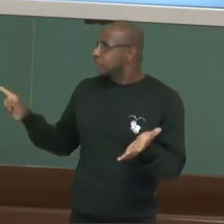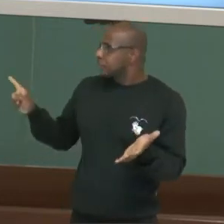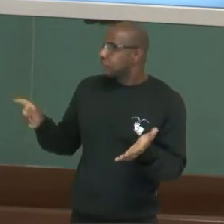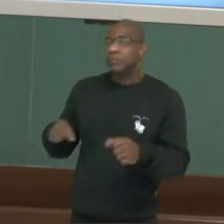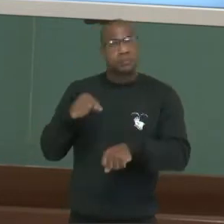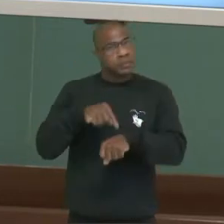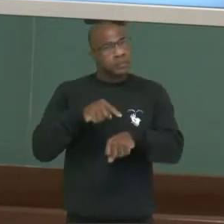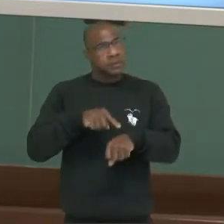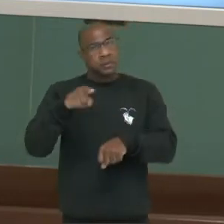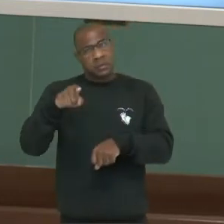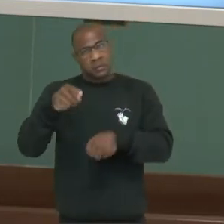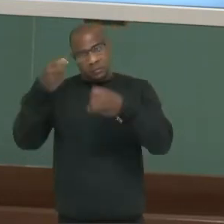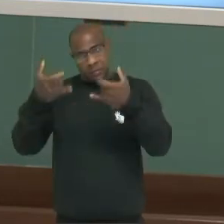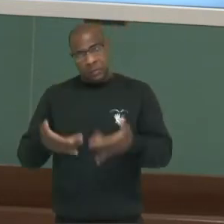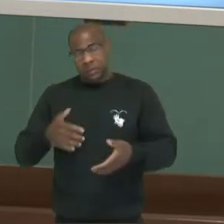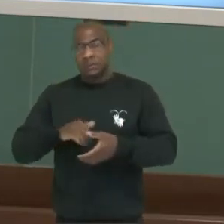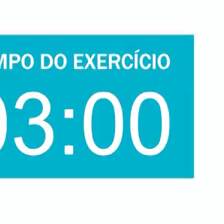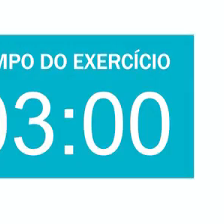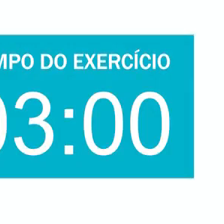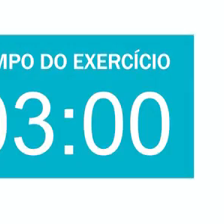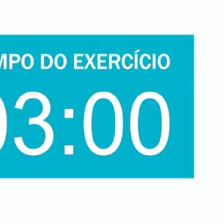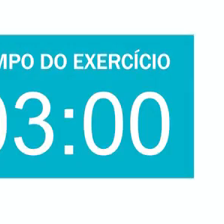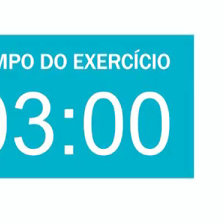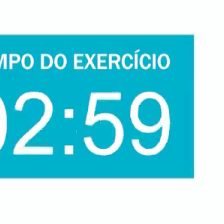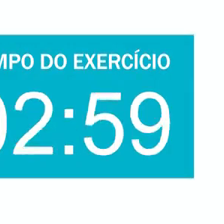aí para vocês fazerem isso.